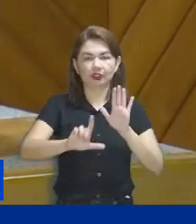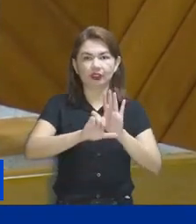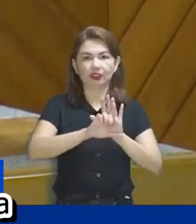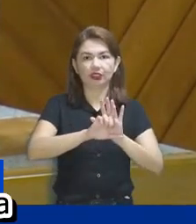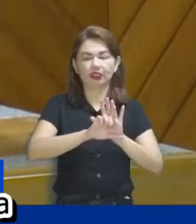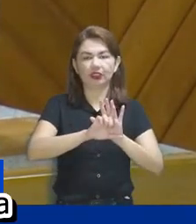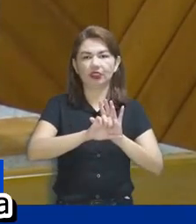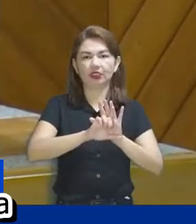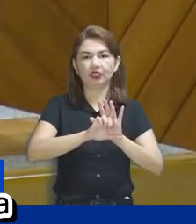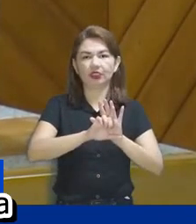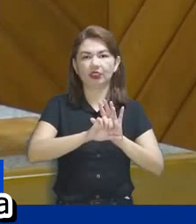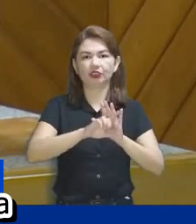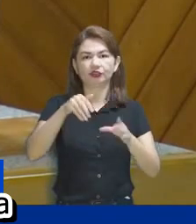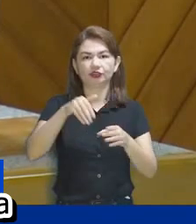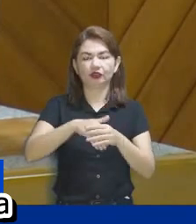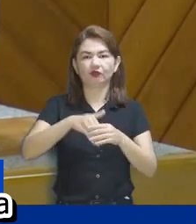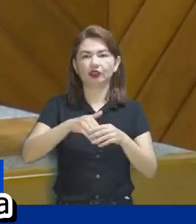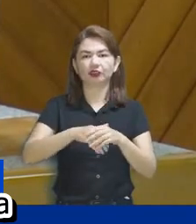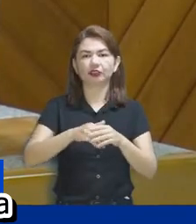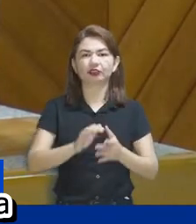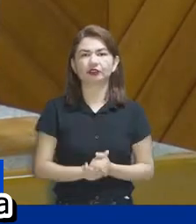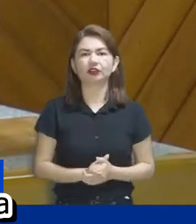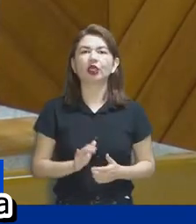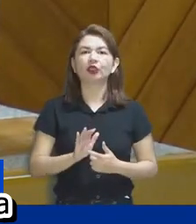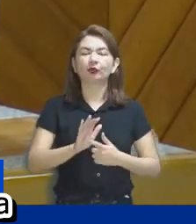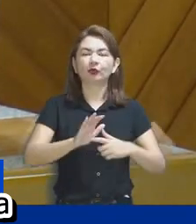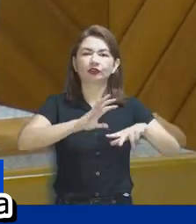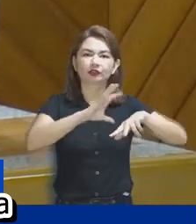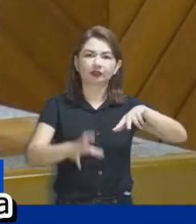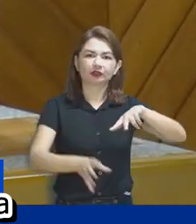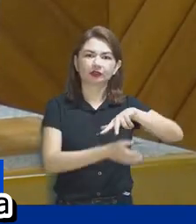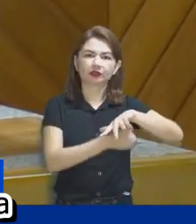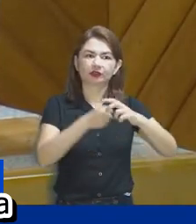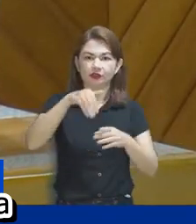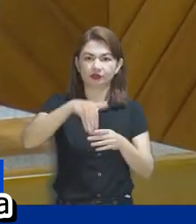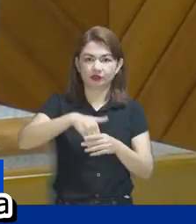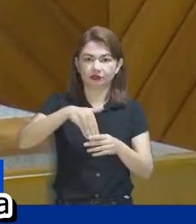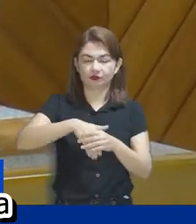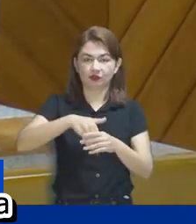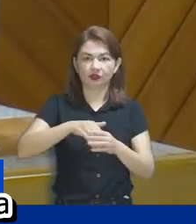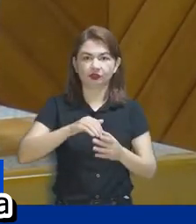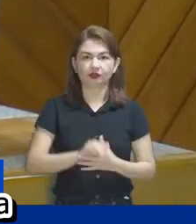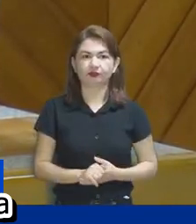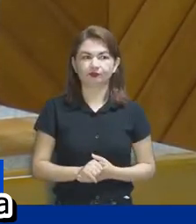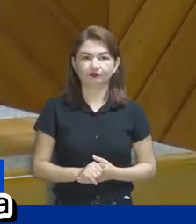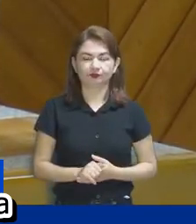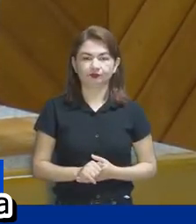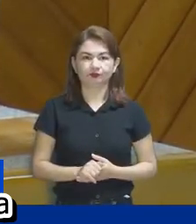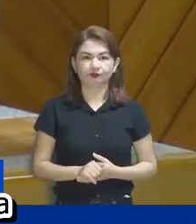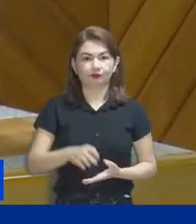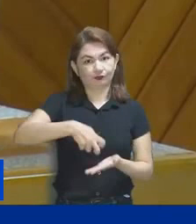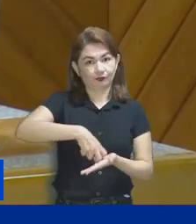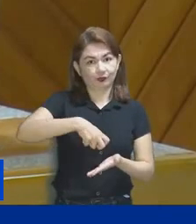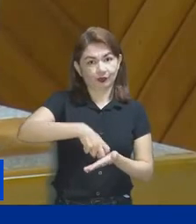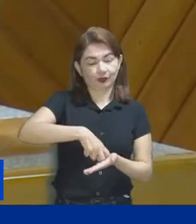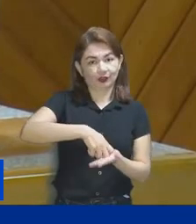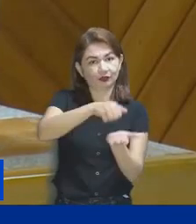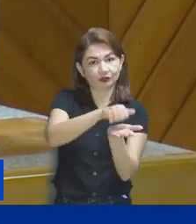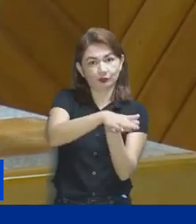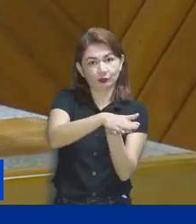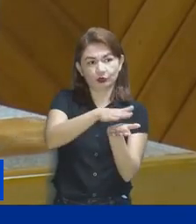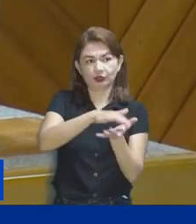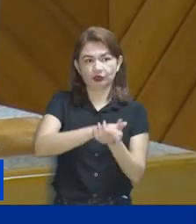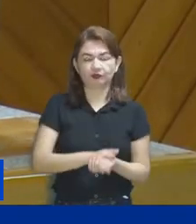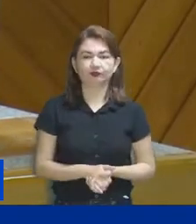eleitoral, havendo essa demonstração de captação ilícita de sufrágio, aplicam-se as sanções de multa e